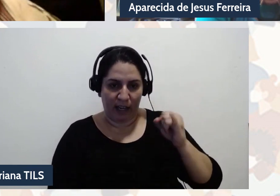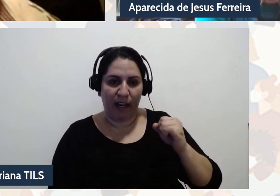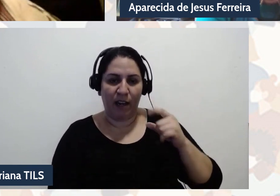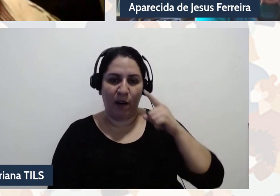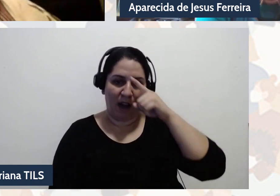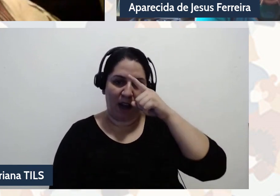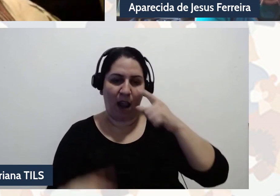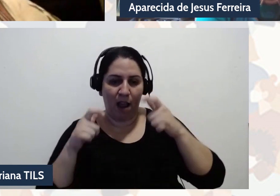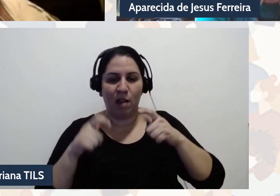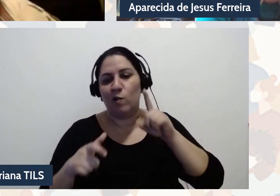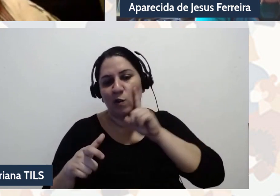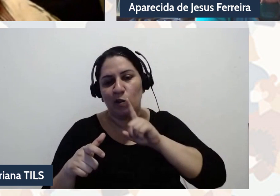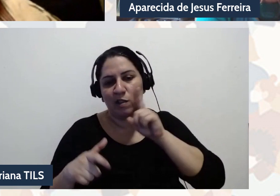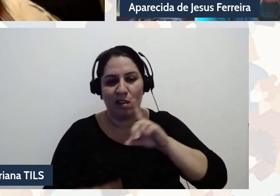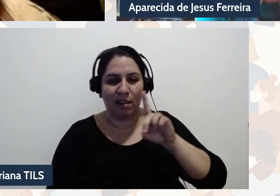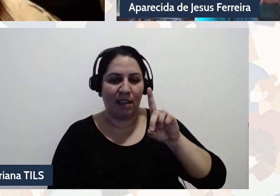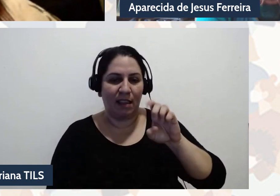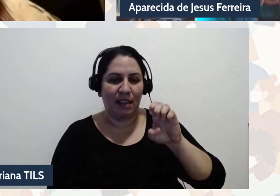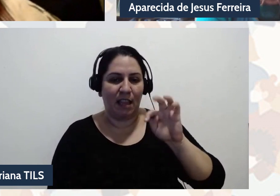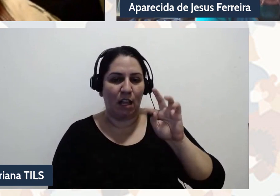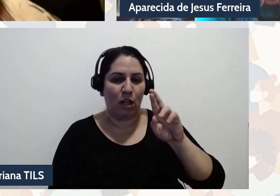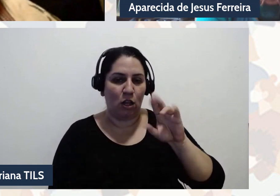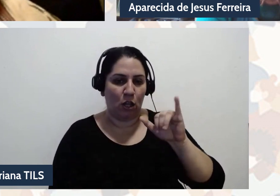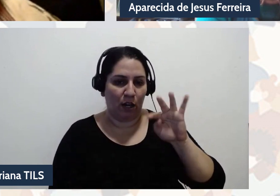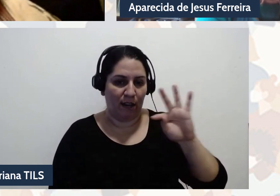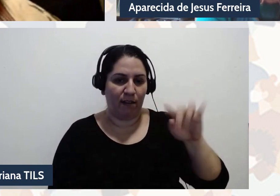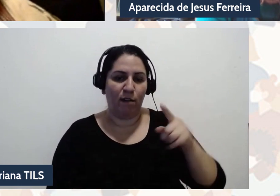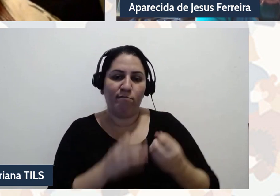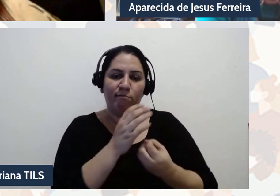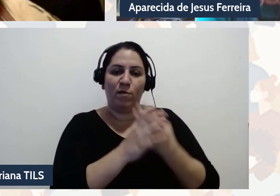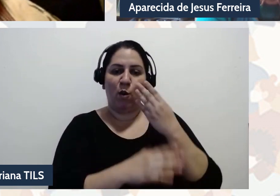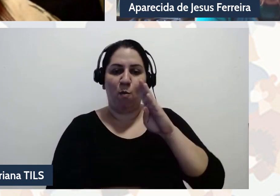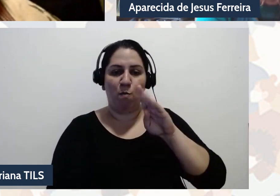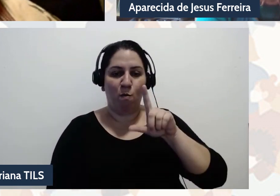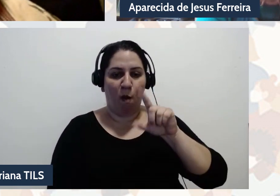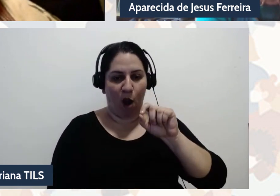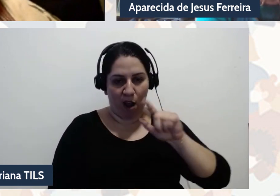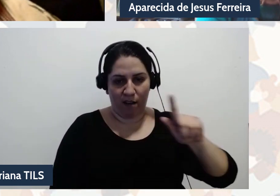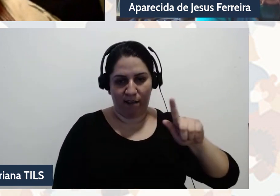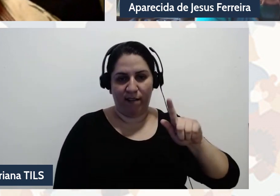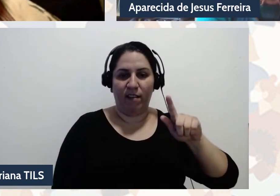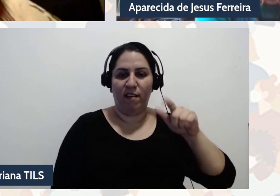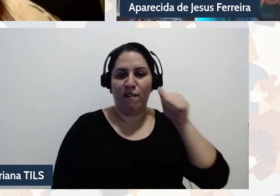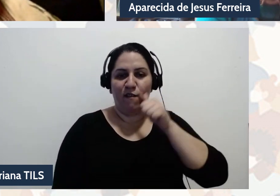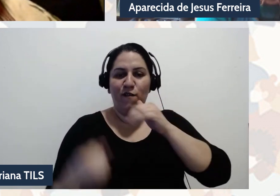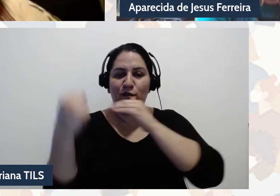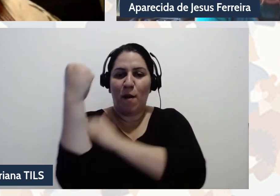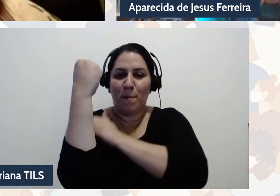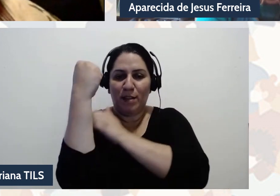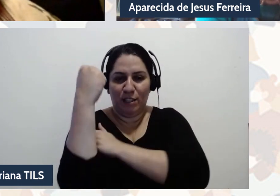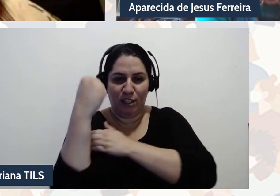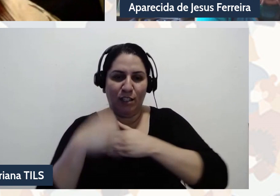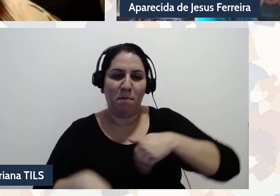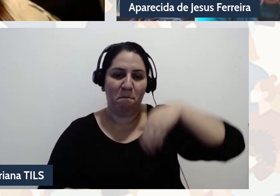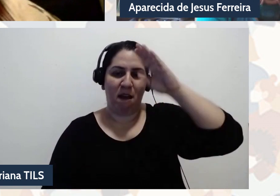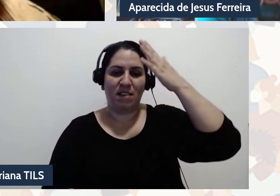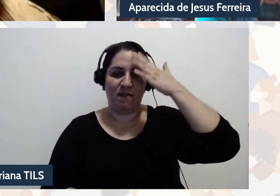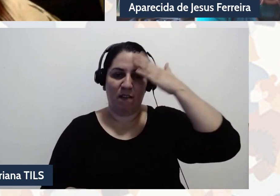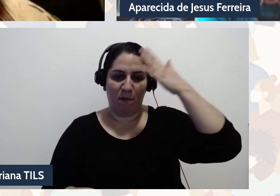sanduíche, começou um dos maiores blogs feministas do Brasil. Escreva Lola,